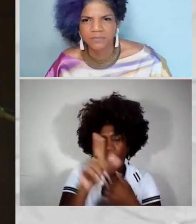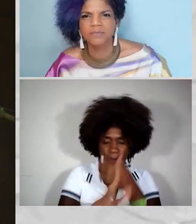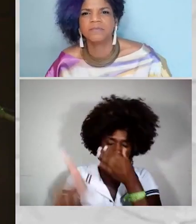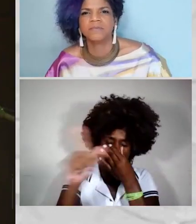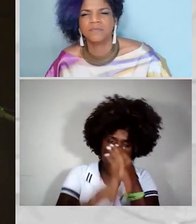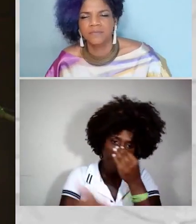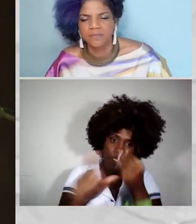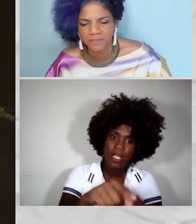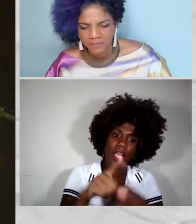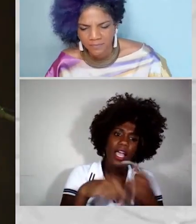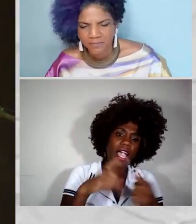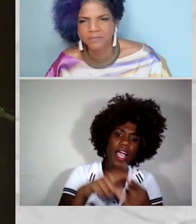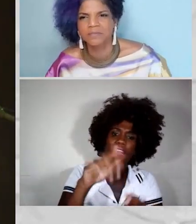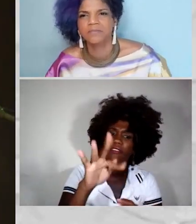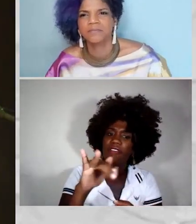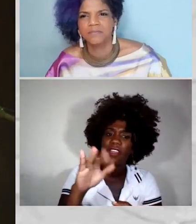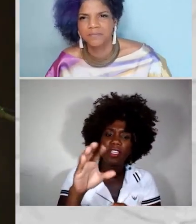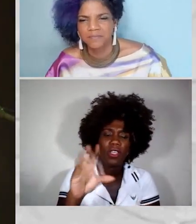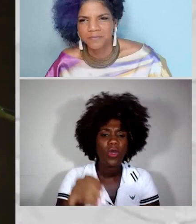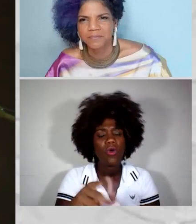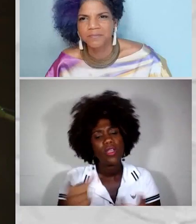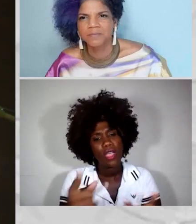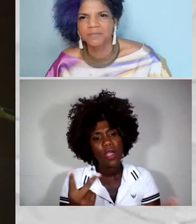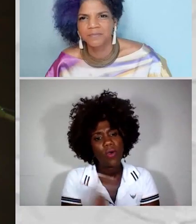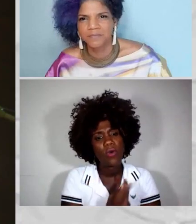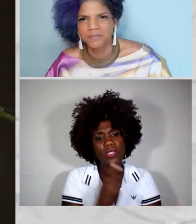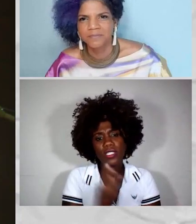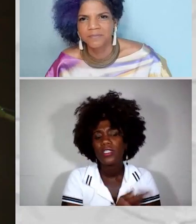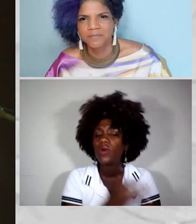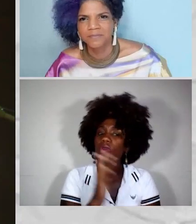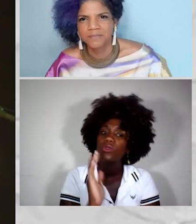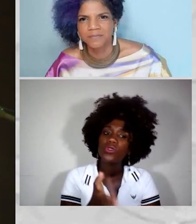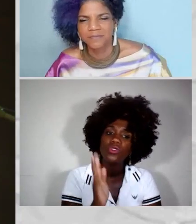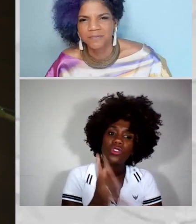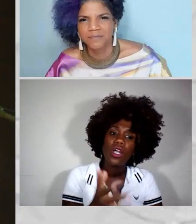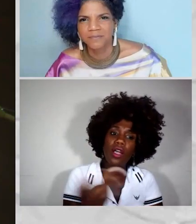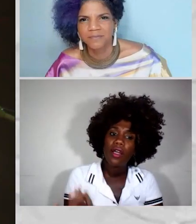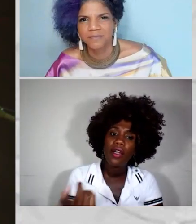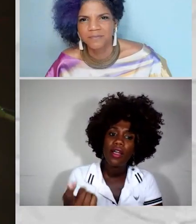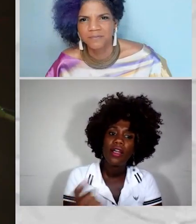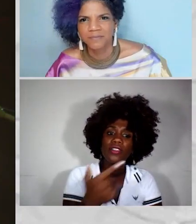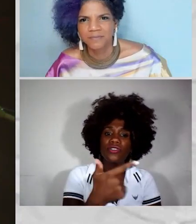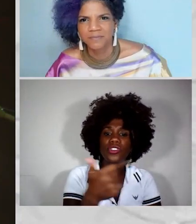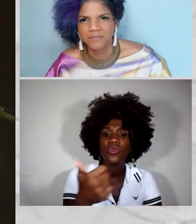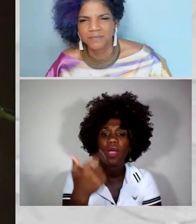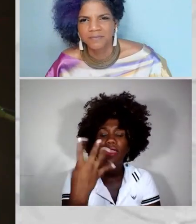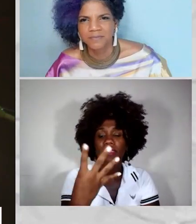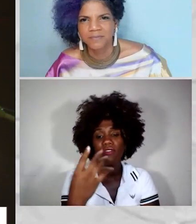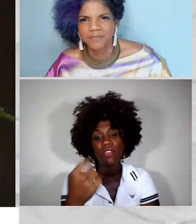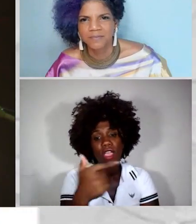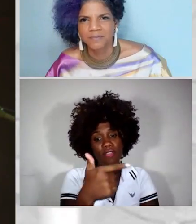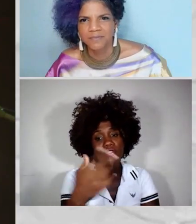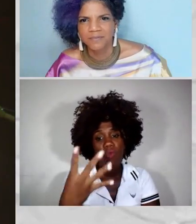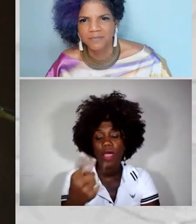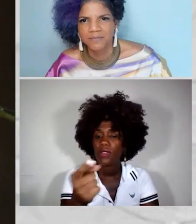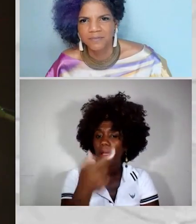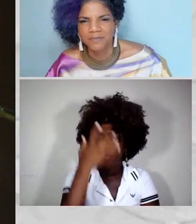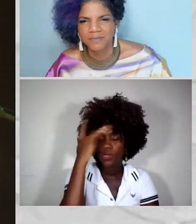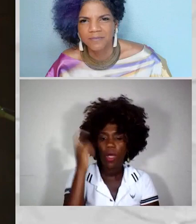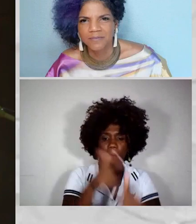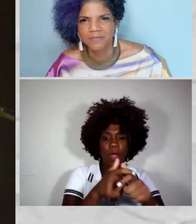vai acontecer, né? Que aconteceu, na verdade, né? A Flio virtual aconteceu de 21 a 24, então, assim, com um monte de